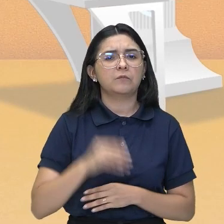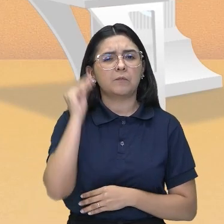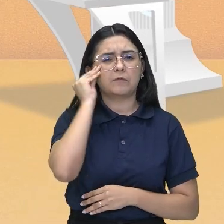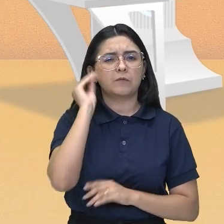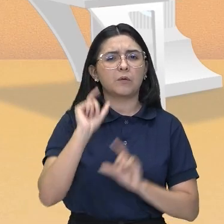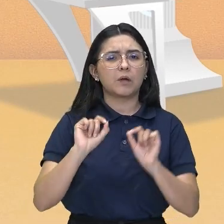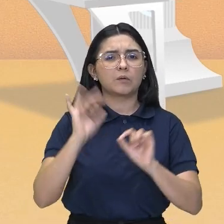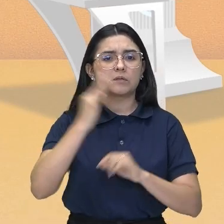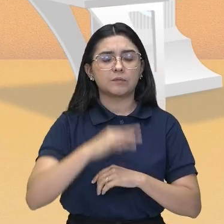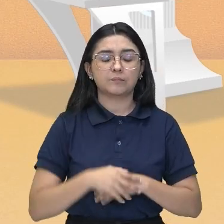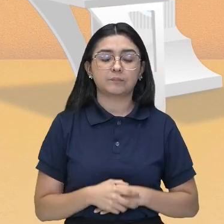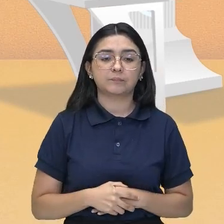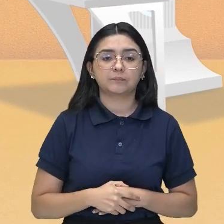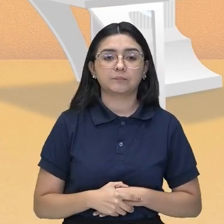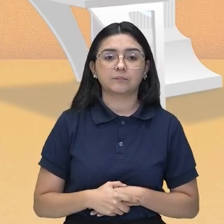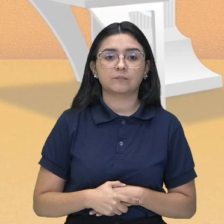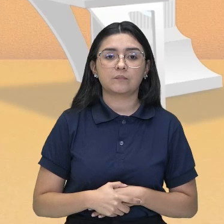aconteceu aí?